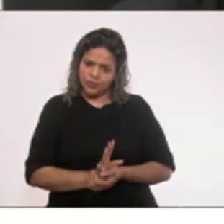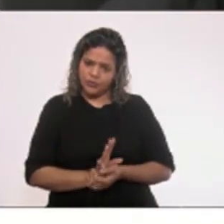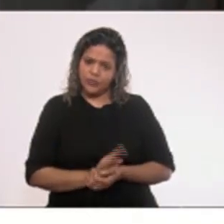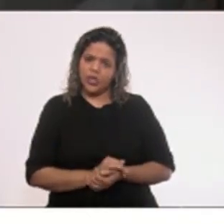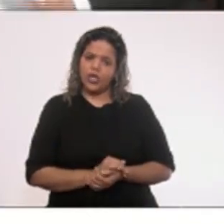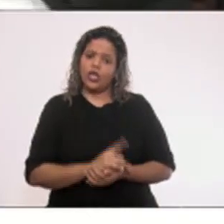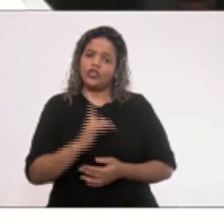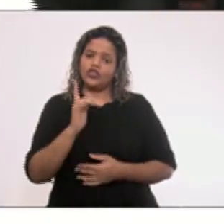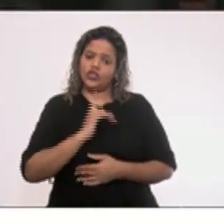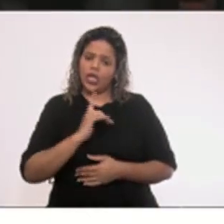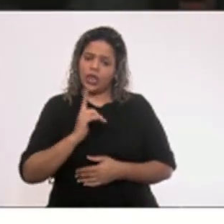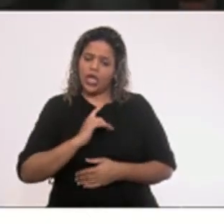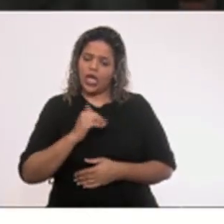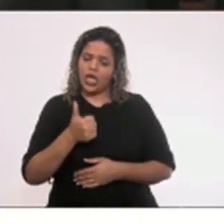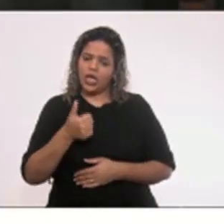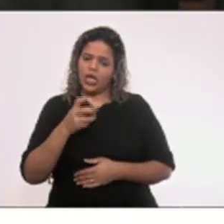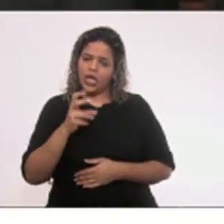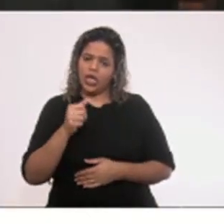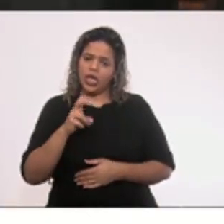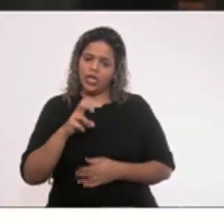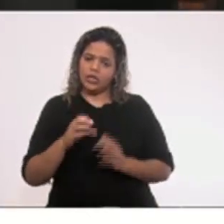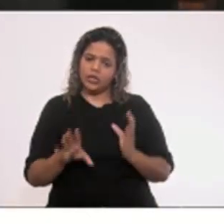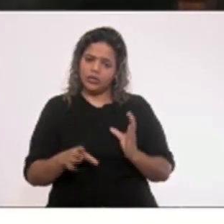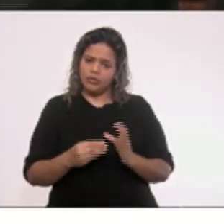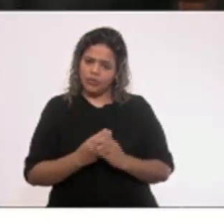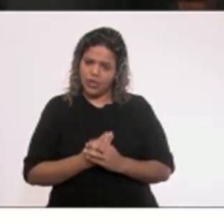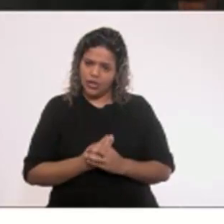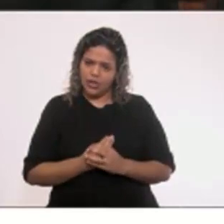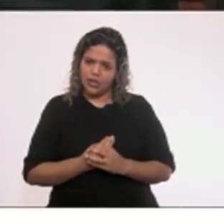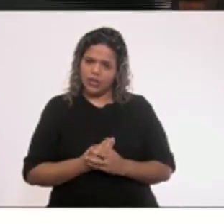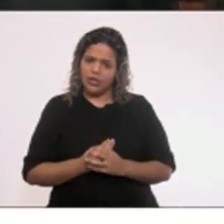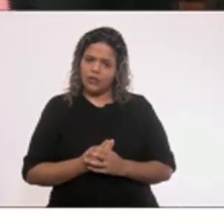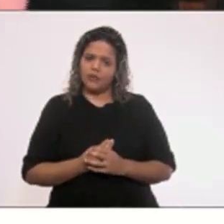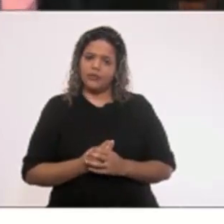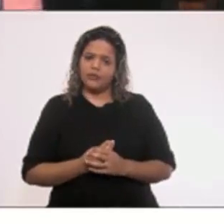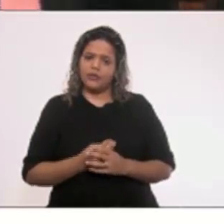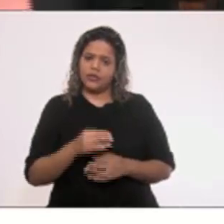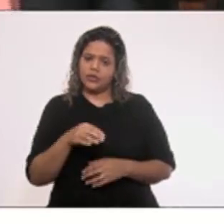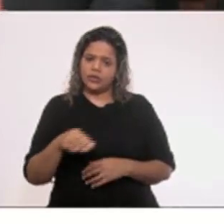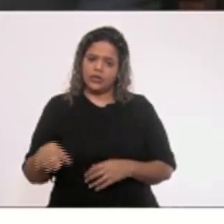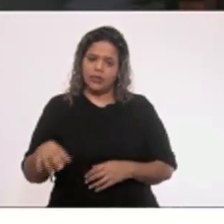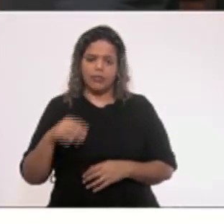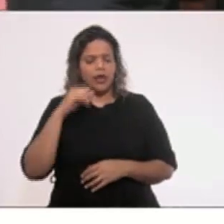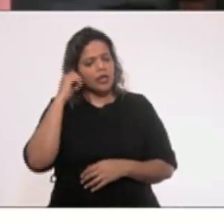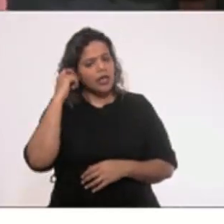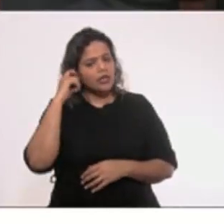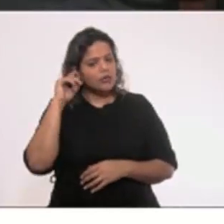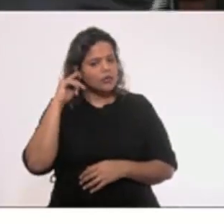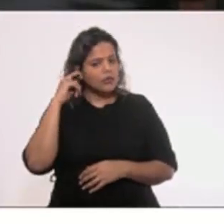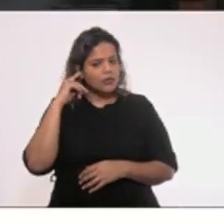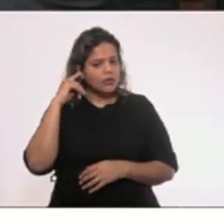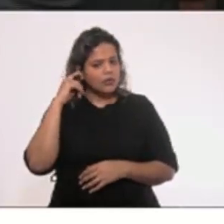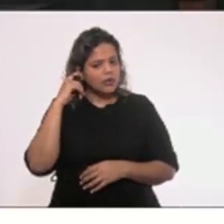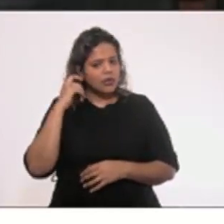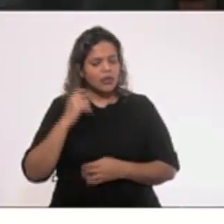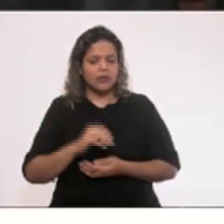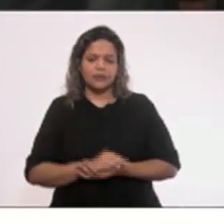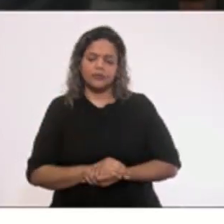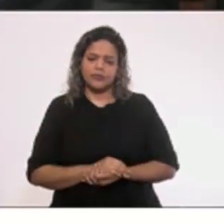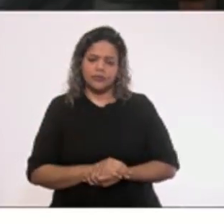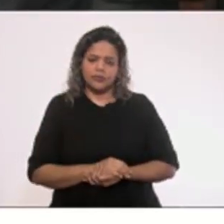Já temos 15 emendas ao projeto. Sem problema. Voto em separado com o deputado Luiz Paulo. Senhor